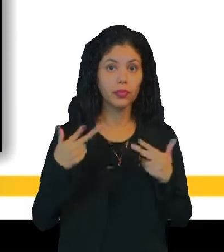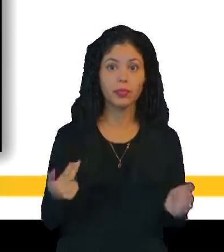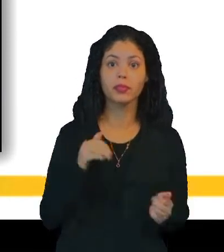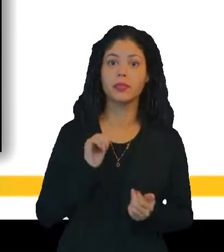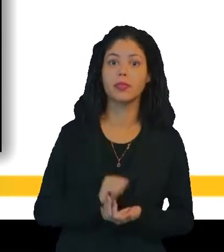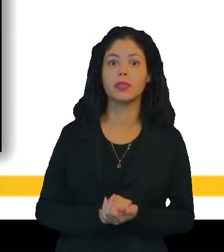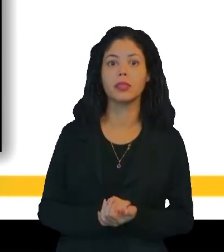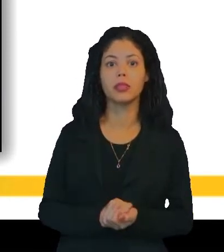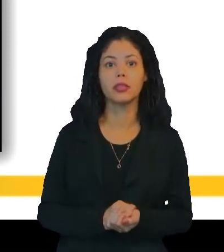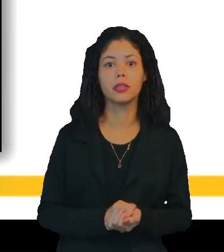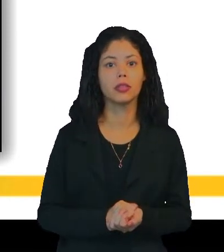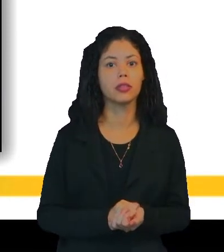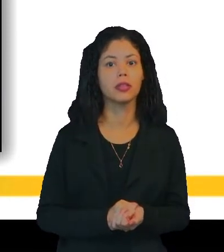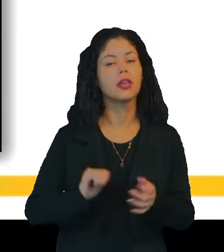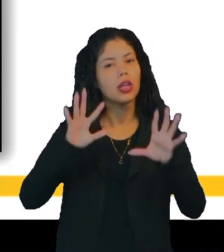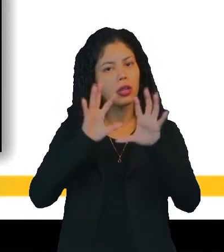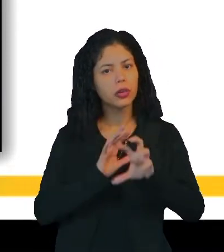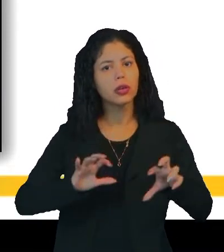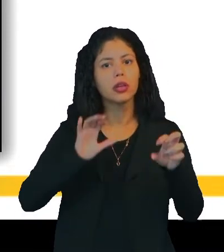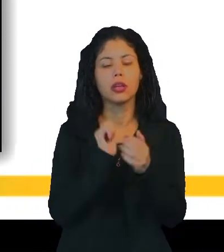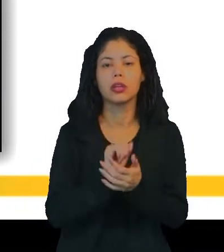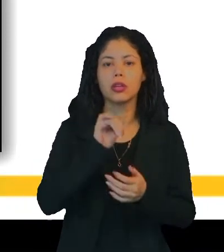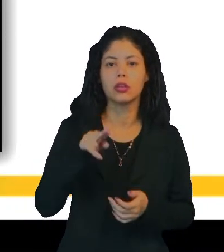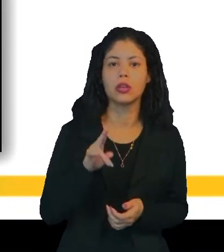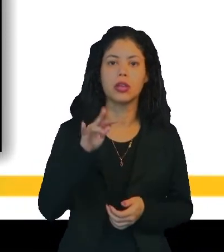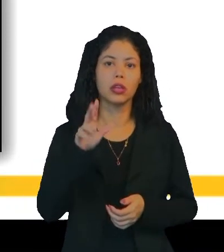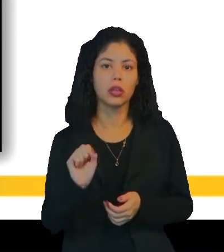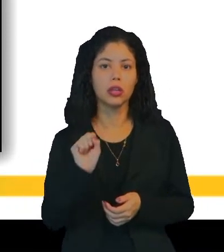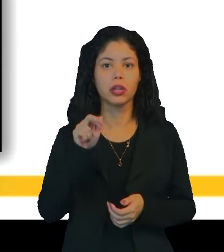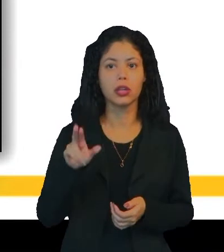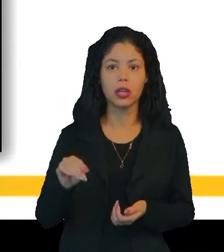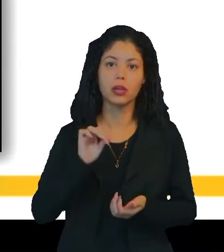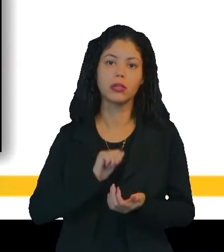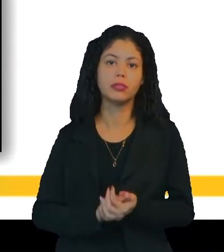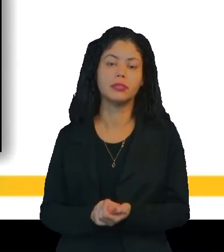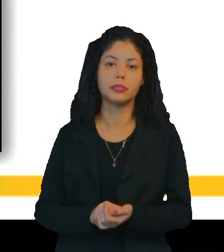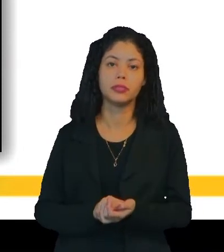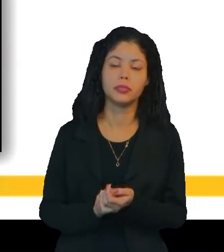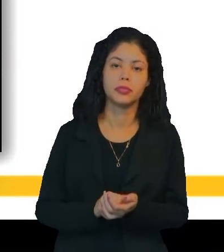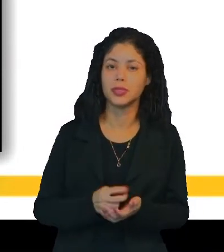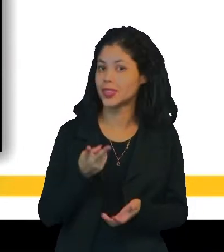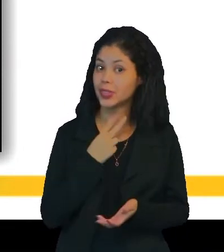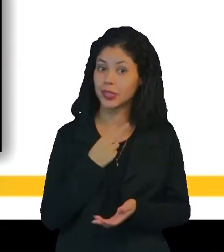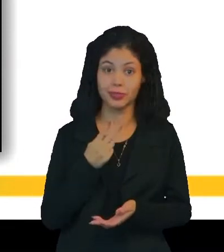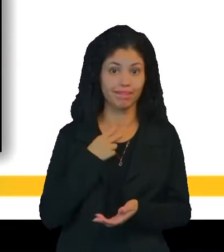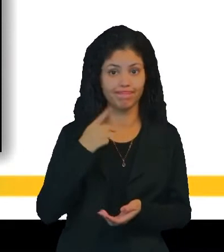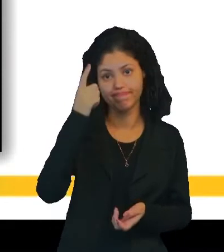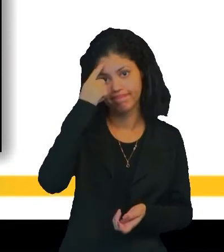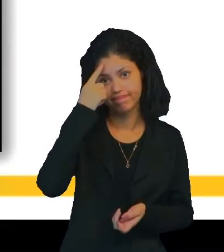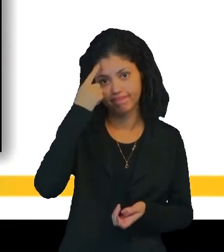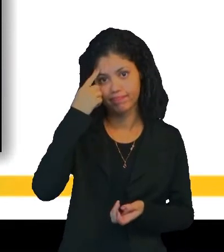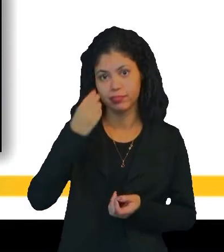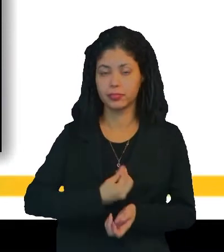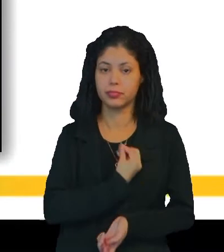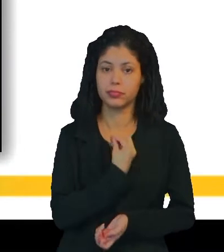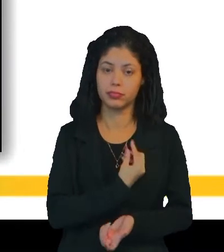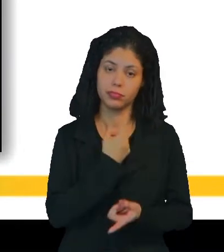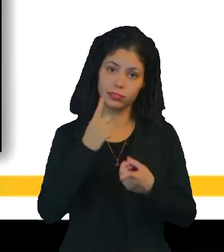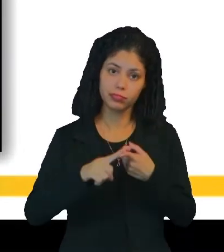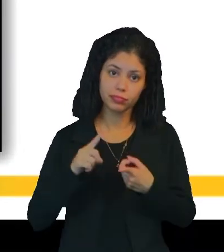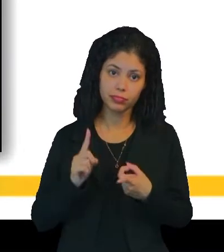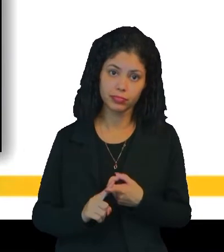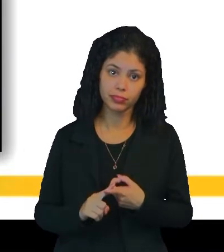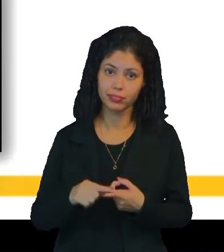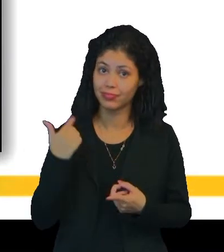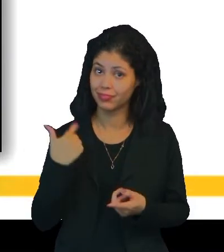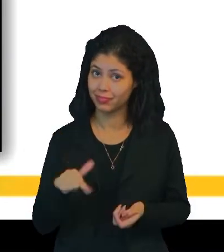Outra coisa em relação a planetas muito gasosos, por exemplo, Júpiter, Saturno, Urano e Netuno, a gente não pode nem pensar em que pode ter vida nesse planeta,